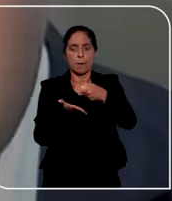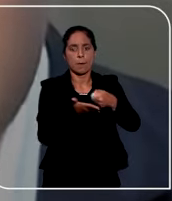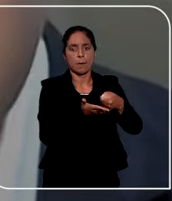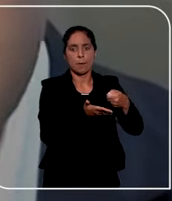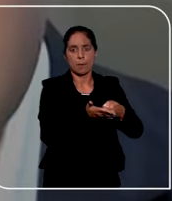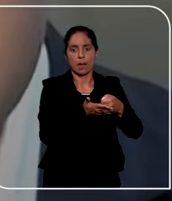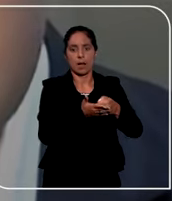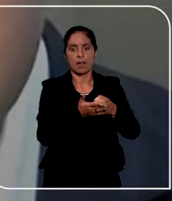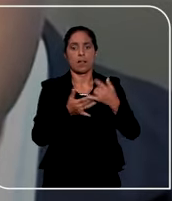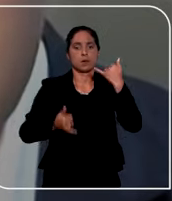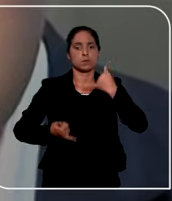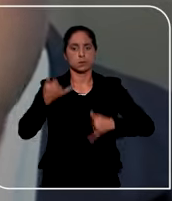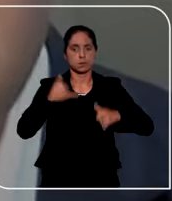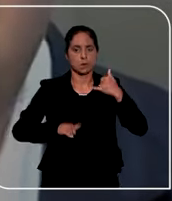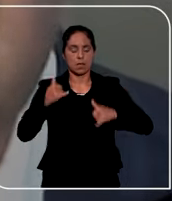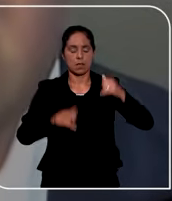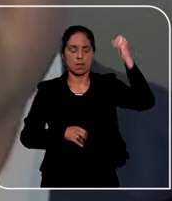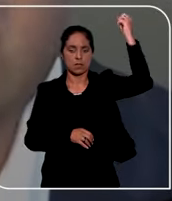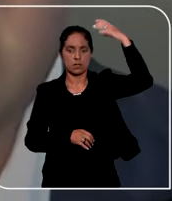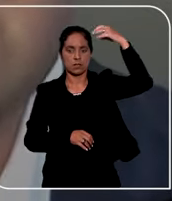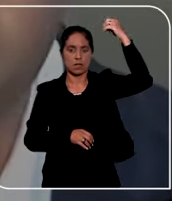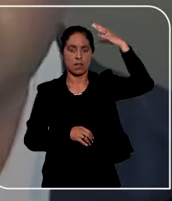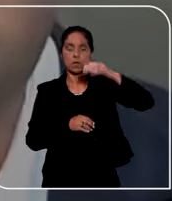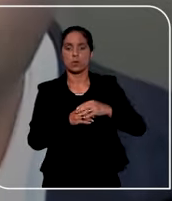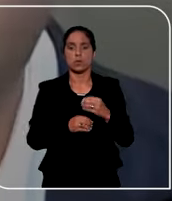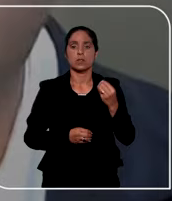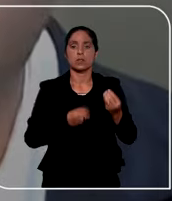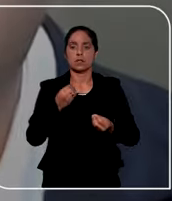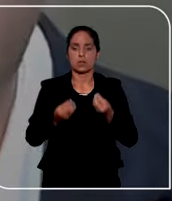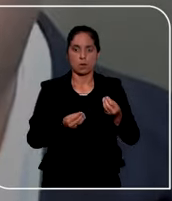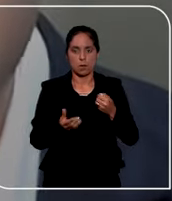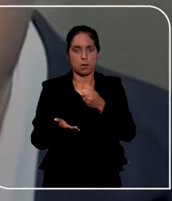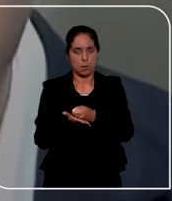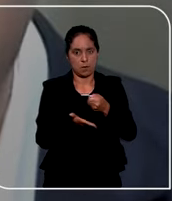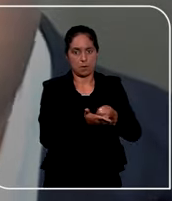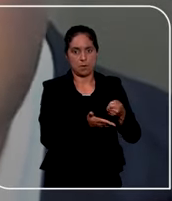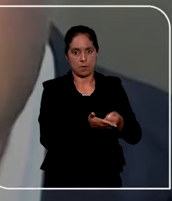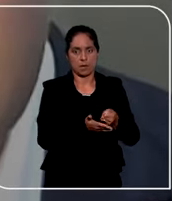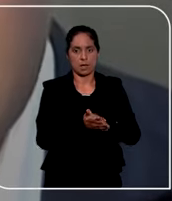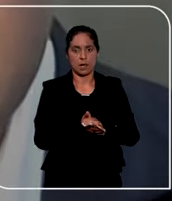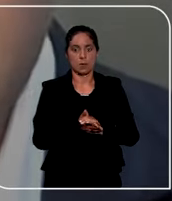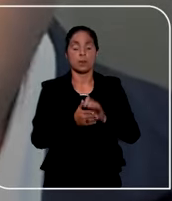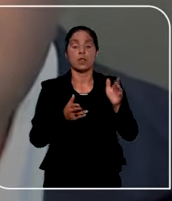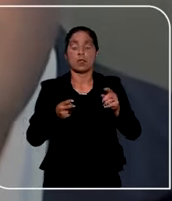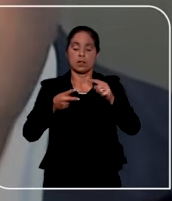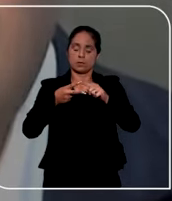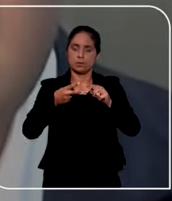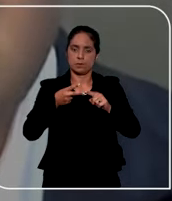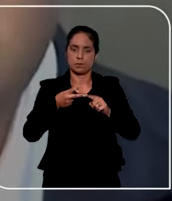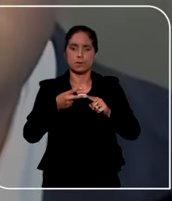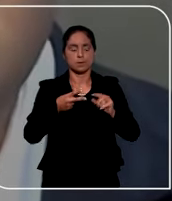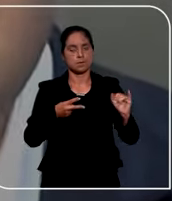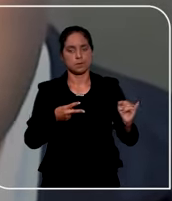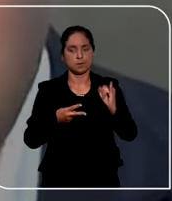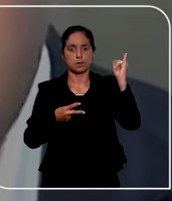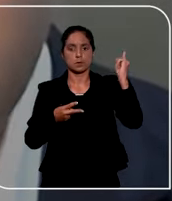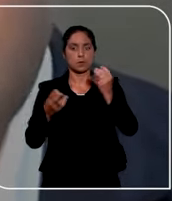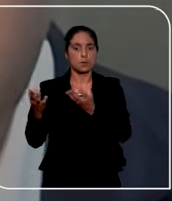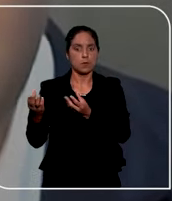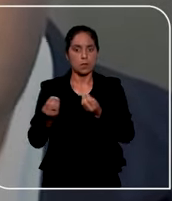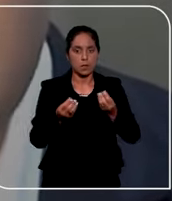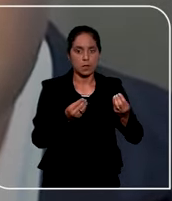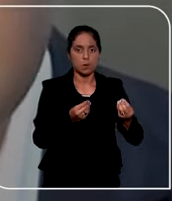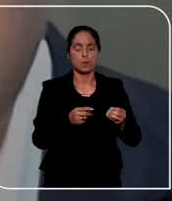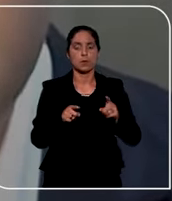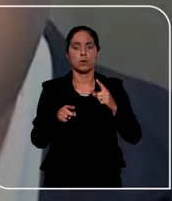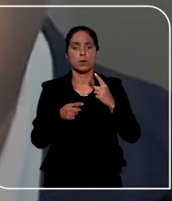de pagamento né da energia elétrica paga diretamente pelos consumidores da energia então esse tema aí tem grande repercussão